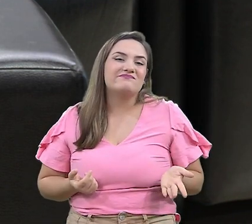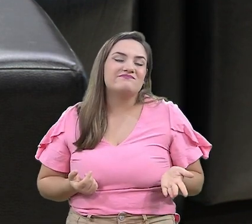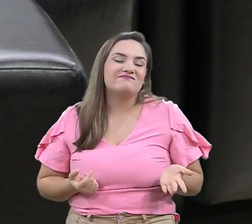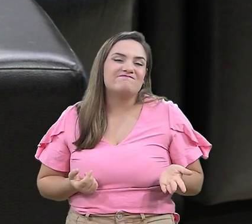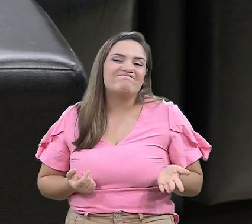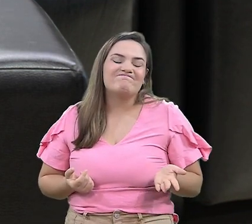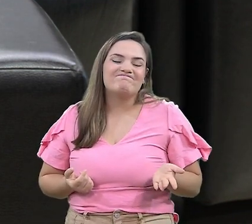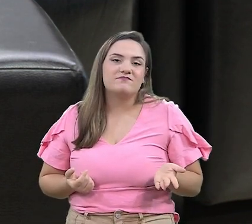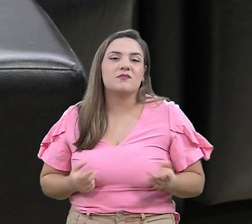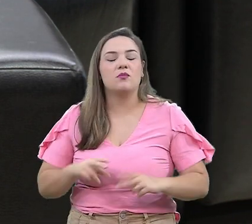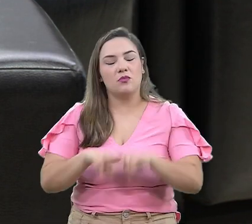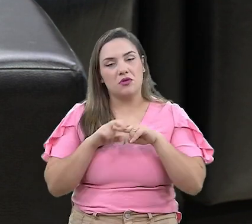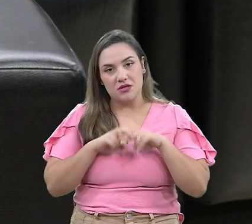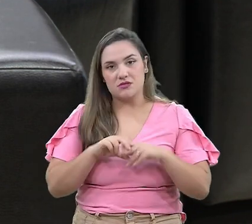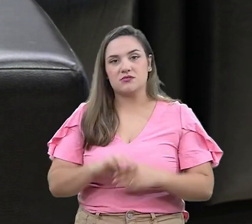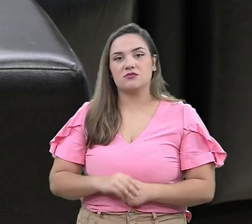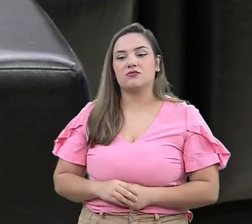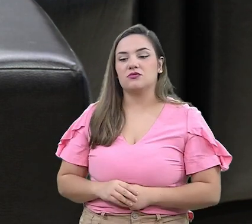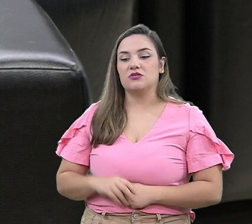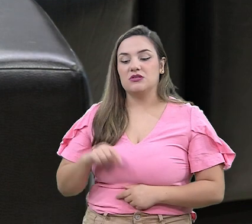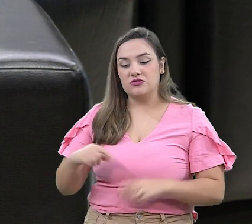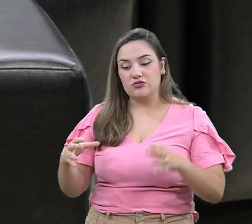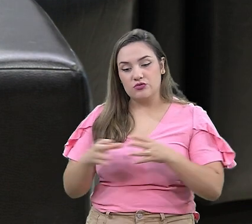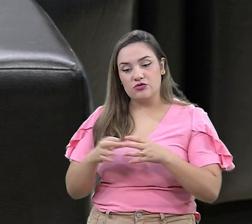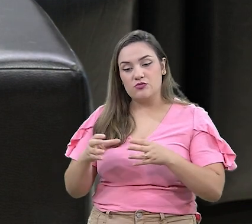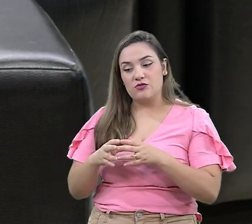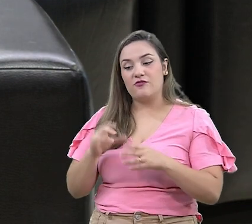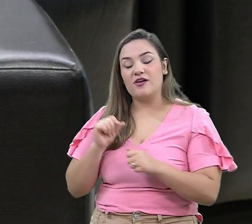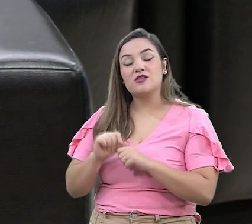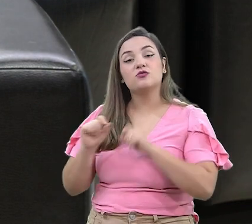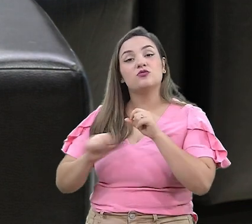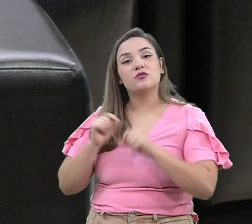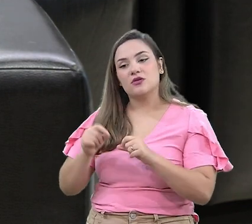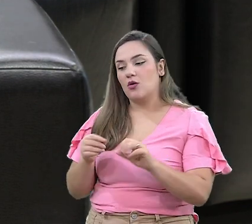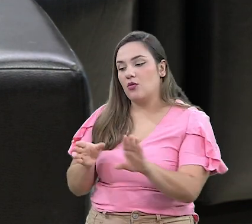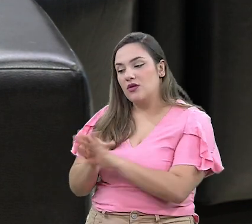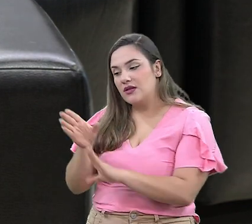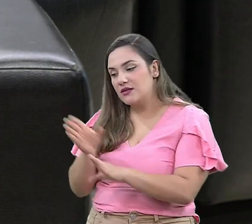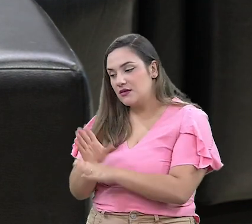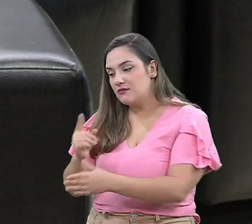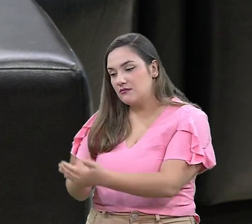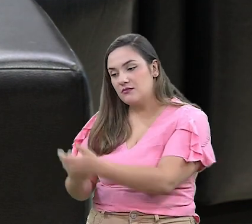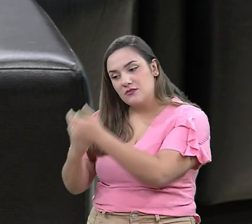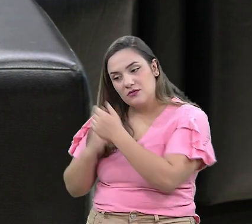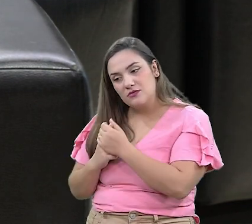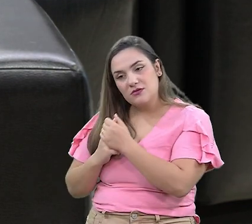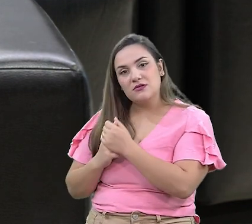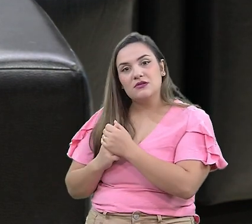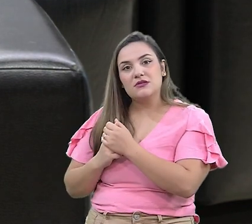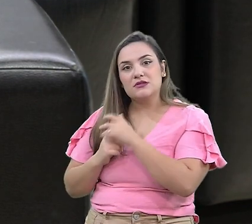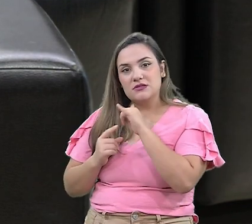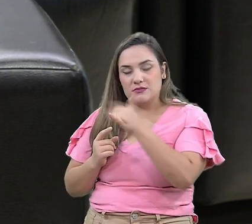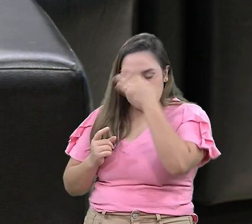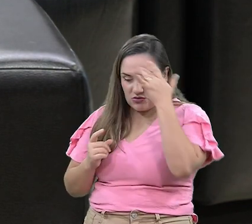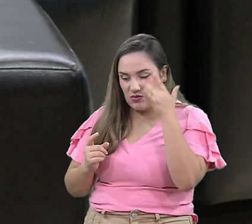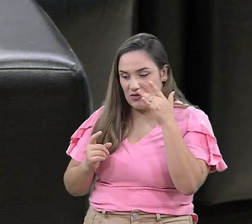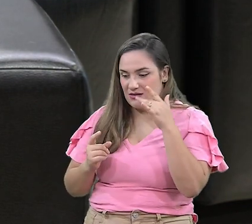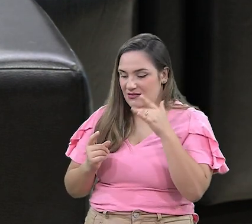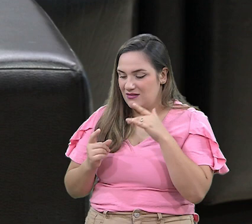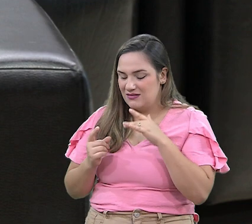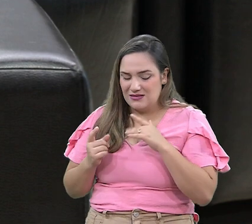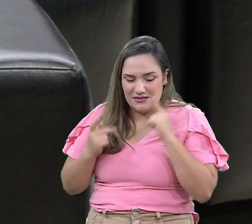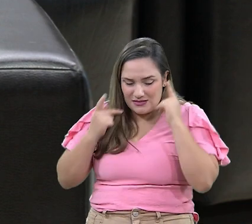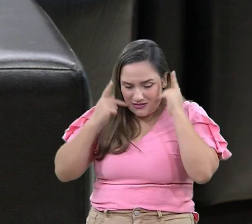conseguir configurar. Então, a comissão existe exatamente para isso, para fazer o acolhimento, por exemplo, de uma pessoa que sofreu